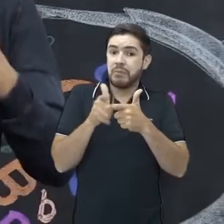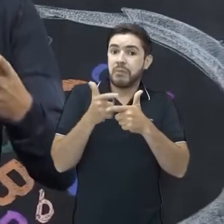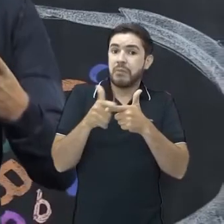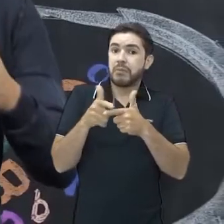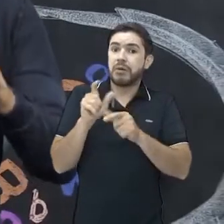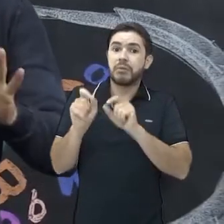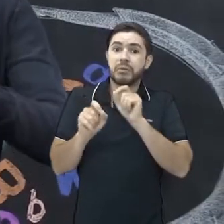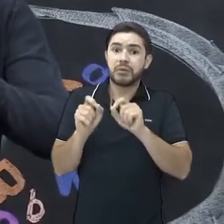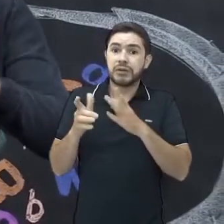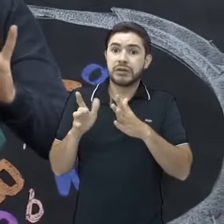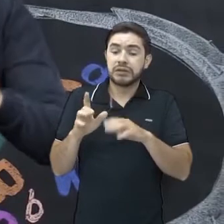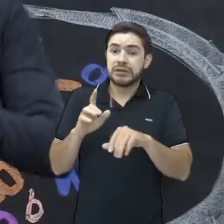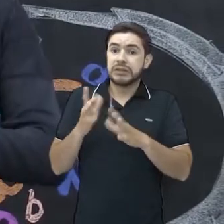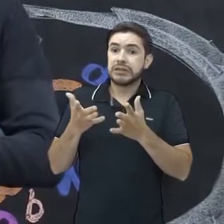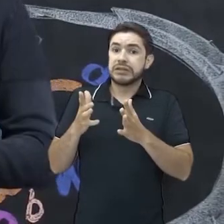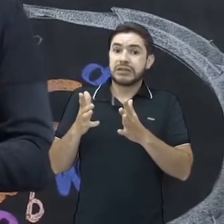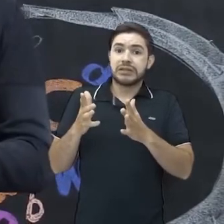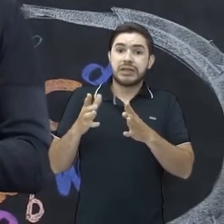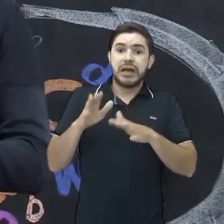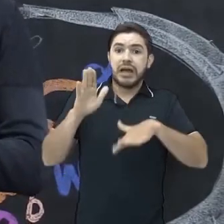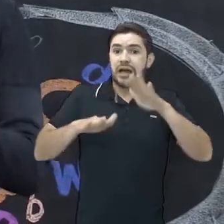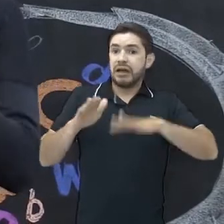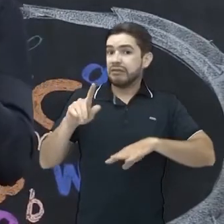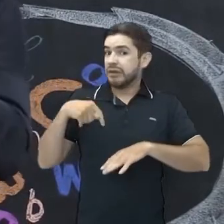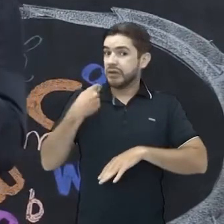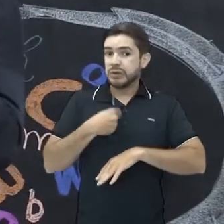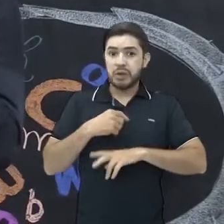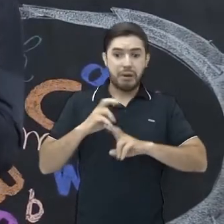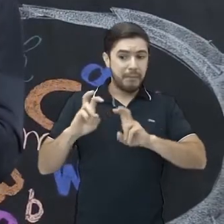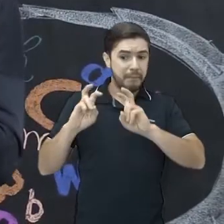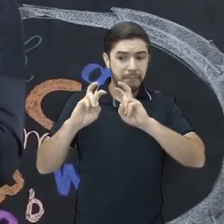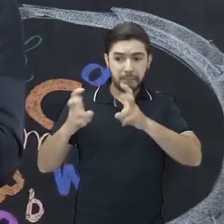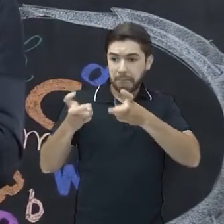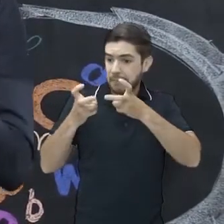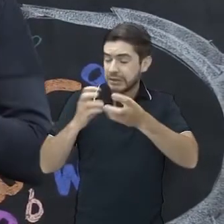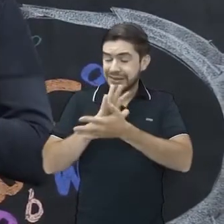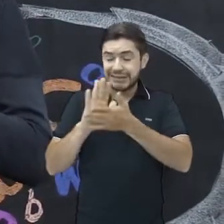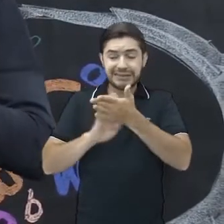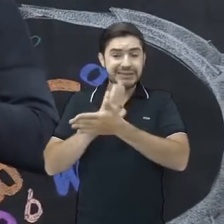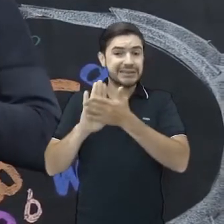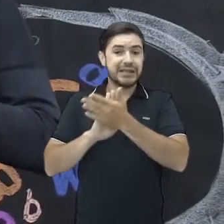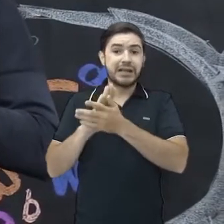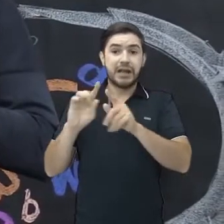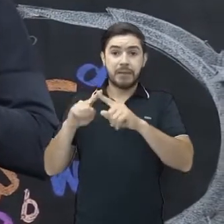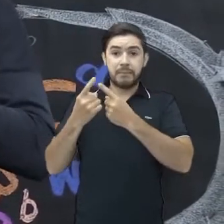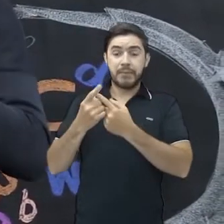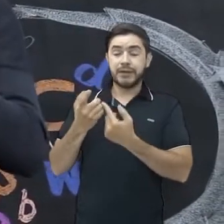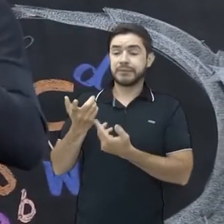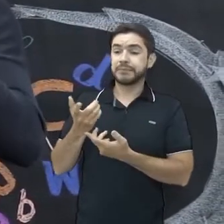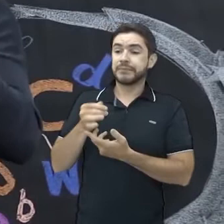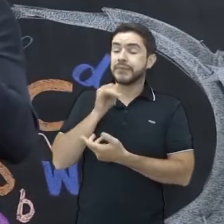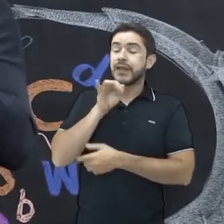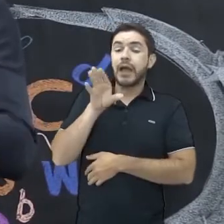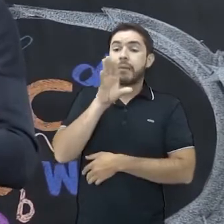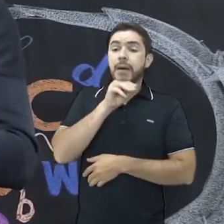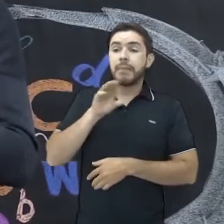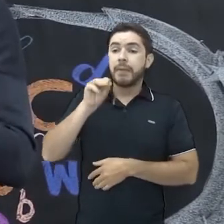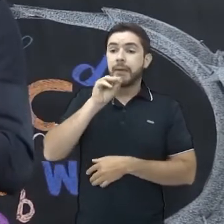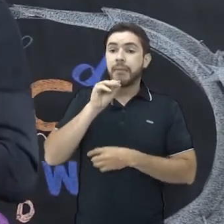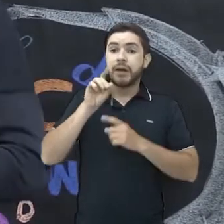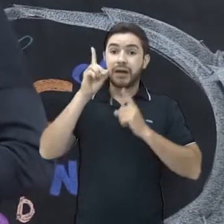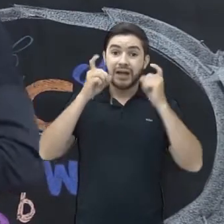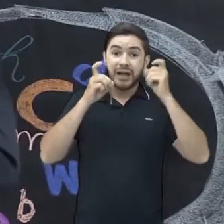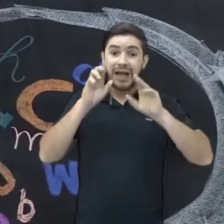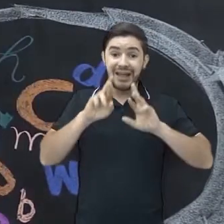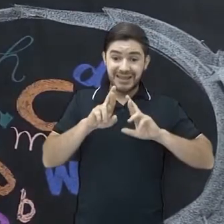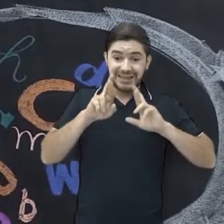de uma manifestação social de coisas que você nem está percebendo. Você pode estar dizendo algo, mas a sua expressão facial pode estar dizendo outra coisa.